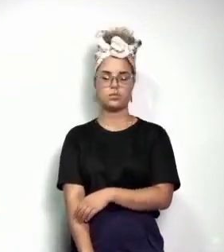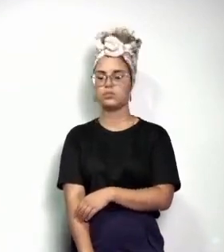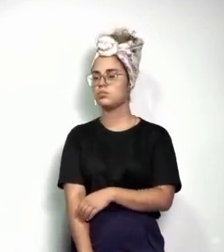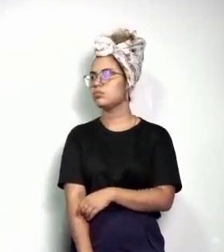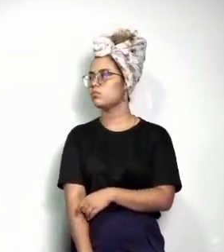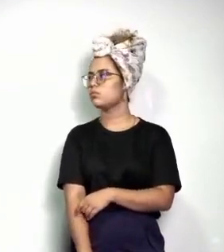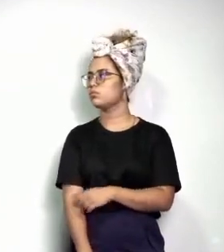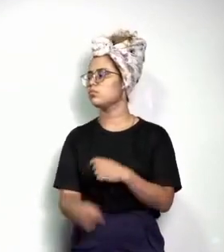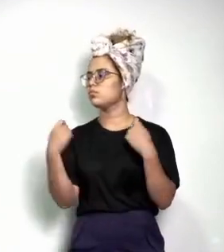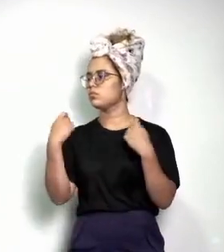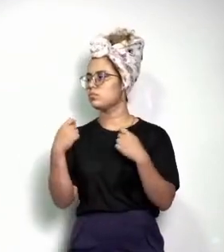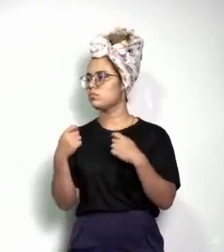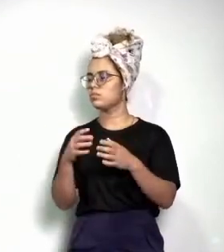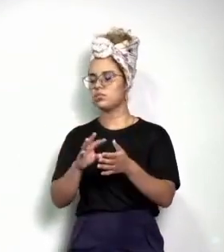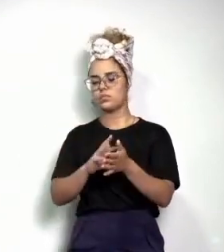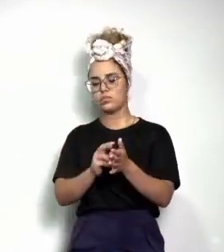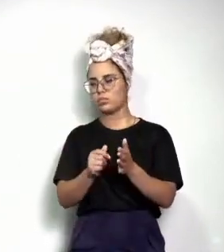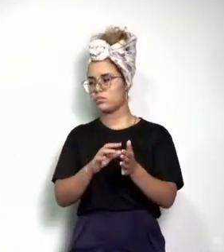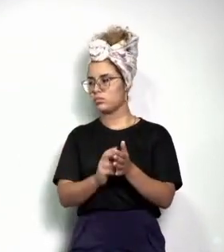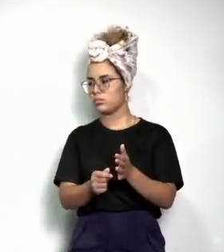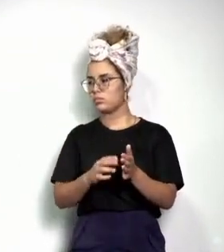Aí precisa rodar bem para ele prender.